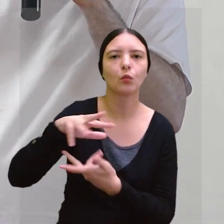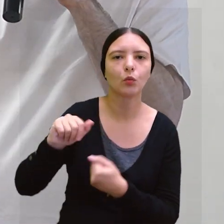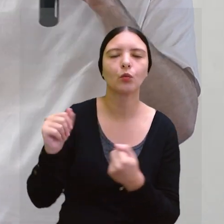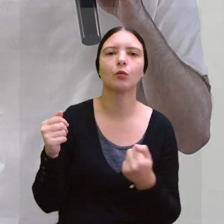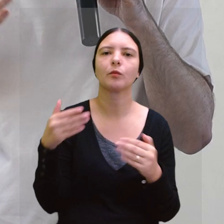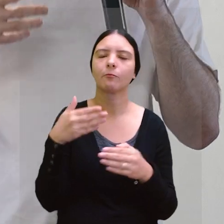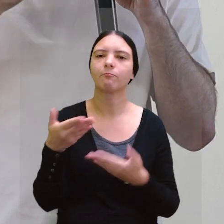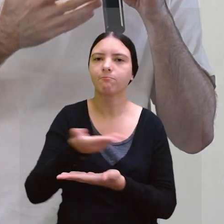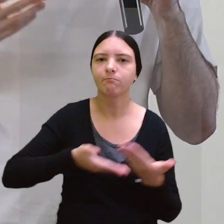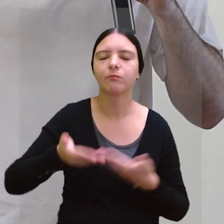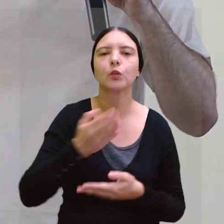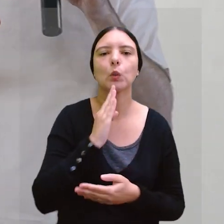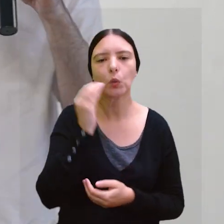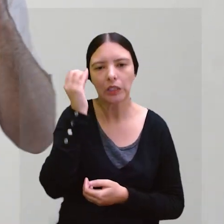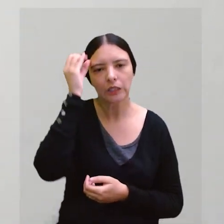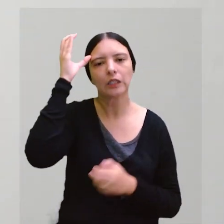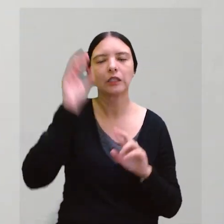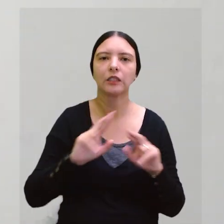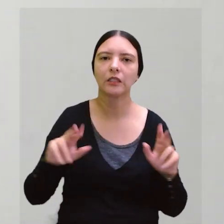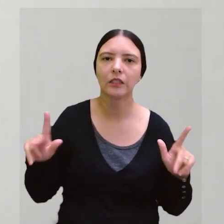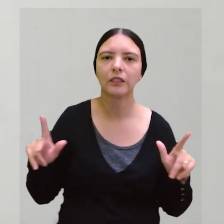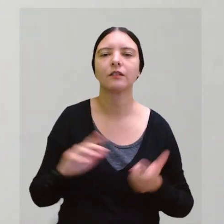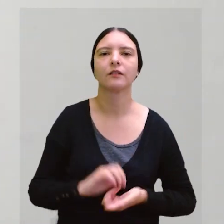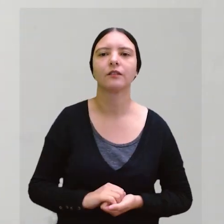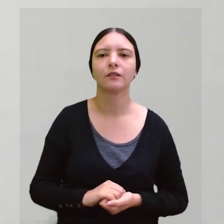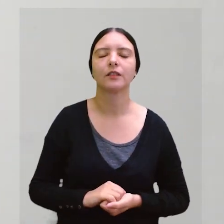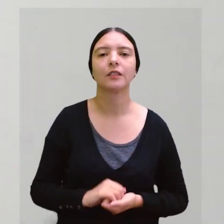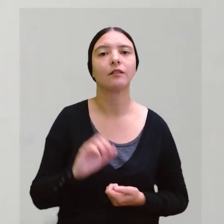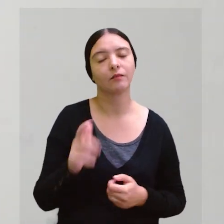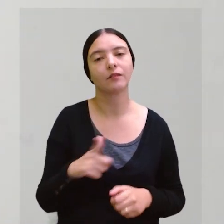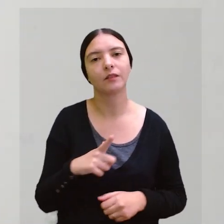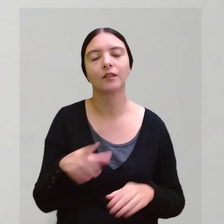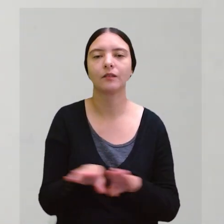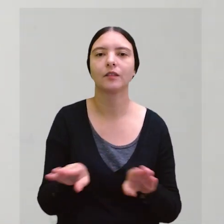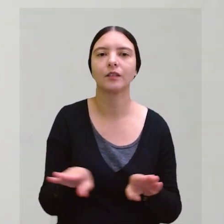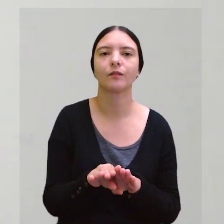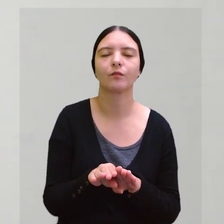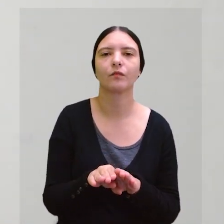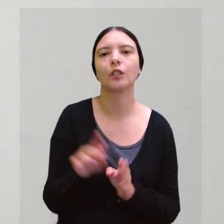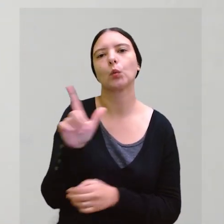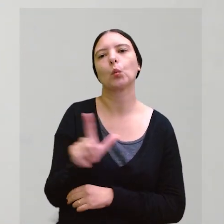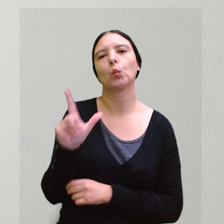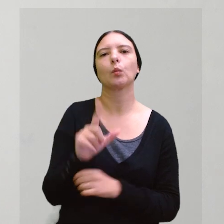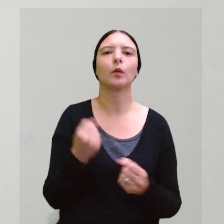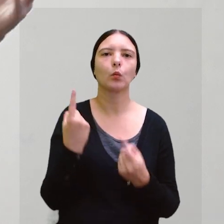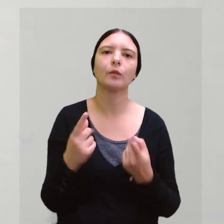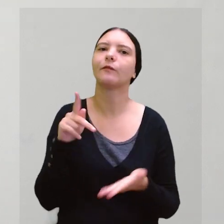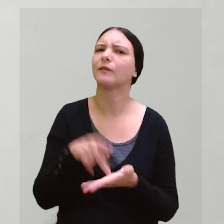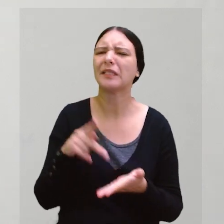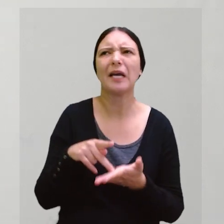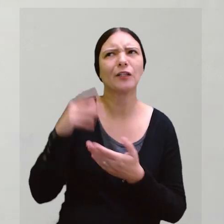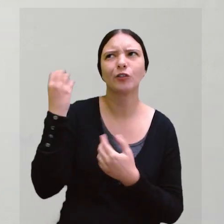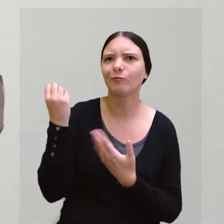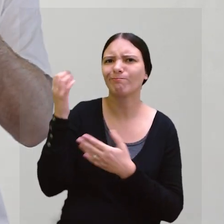dialogando, partilhando conhecimentos diferentes. Você tem também, é claro, para alguns uma verdade